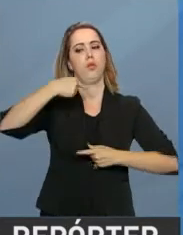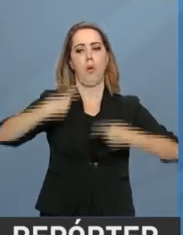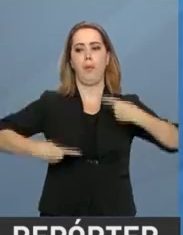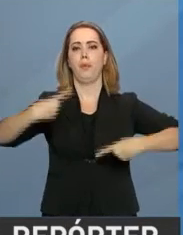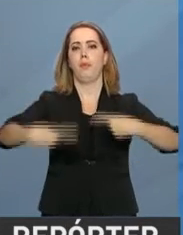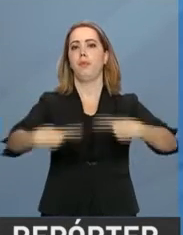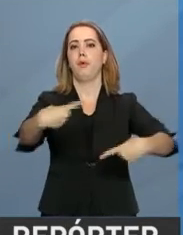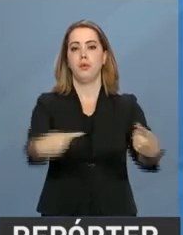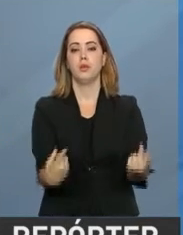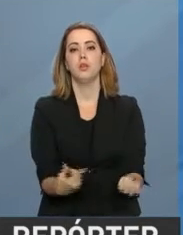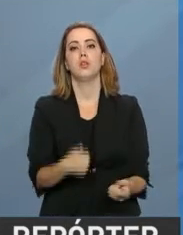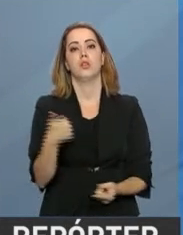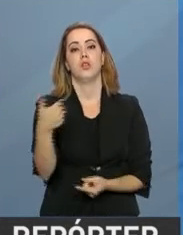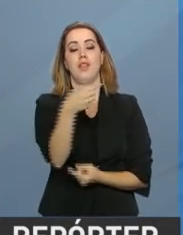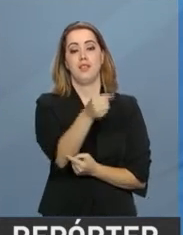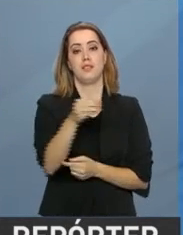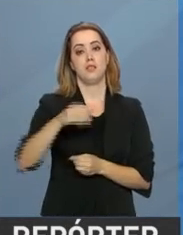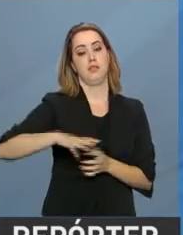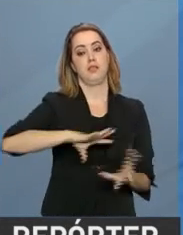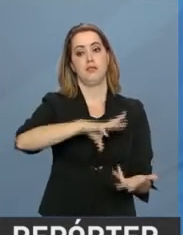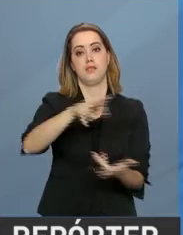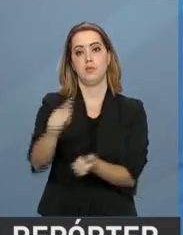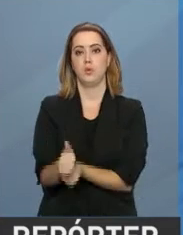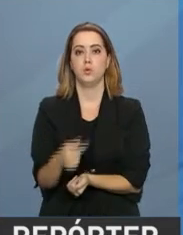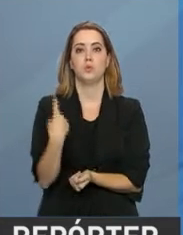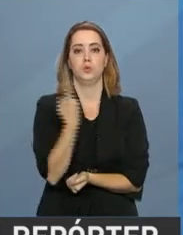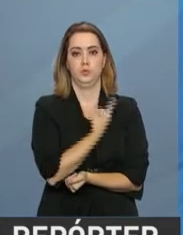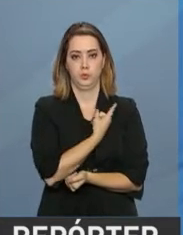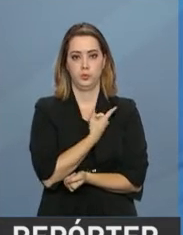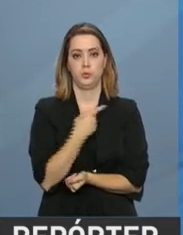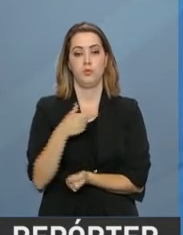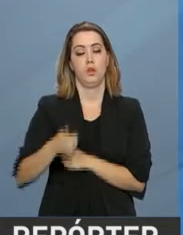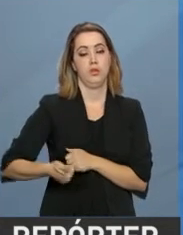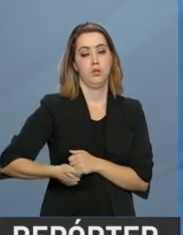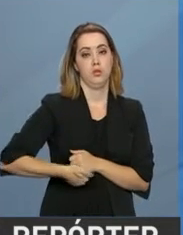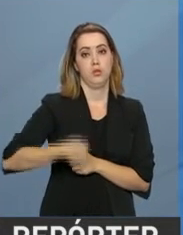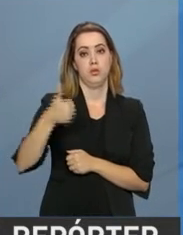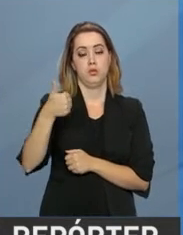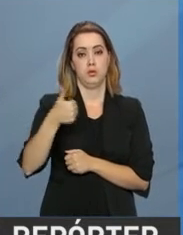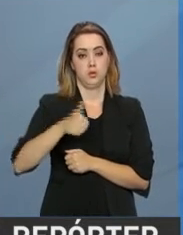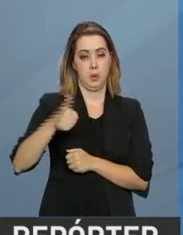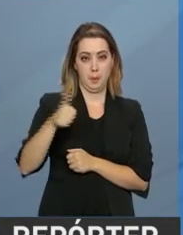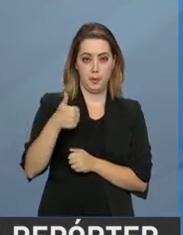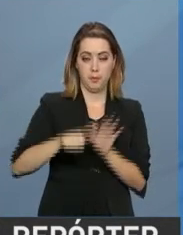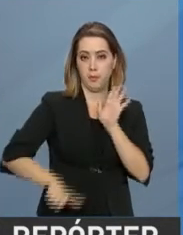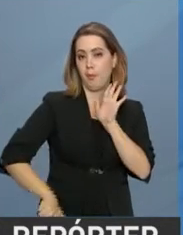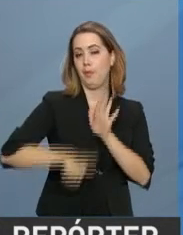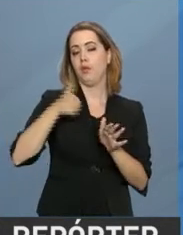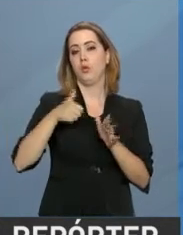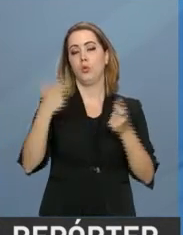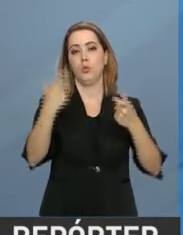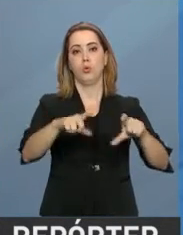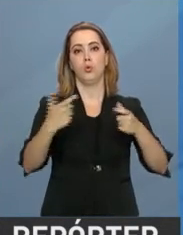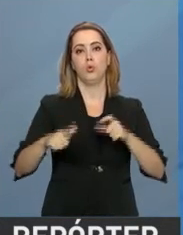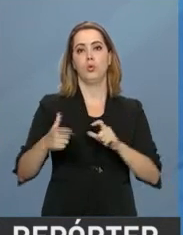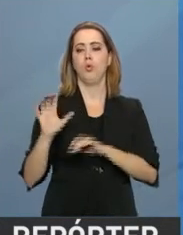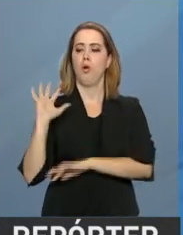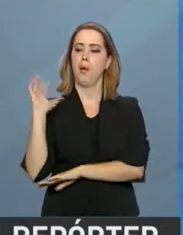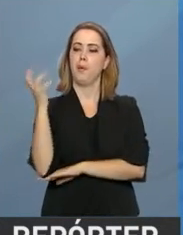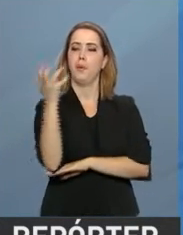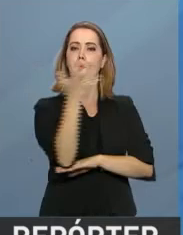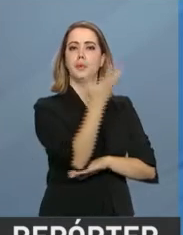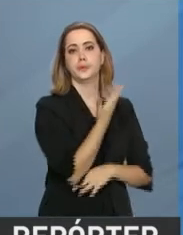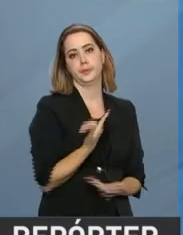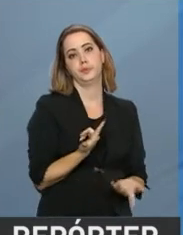de turismo do mundo e estamos em primeiro lugar quando se trata de recursos naturais ocupamos a